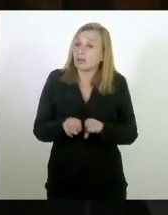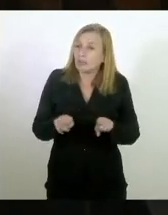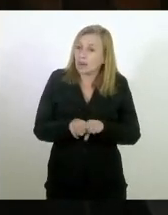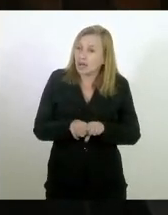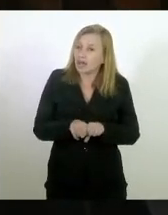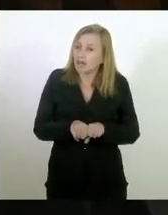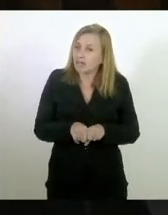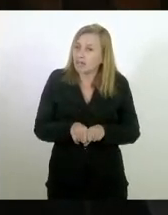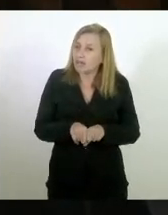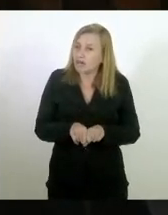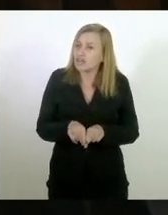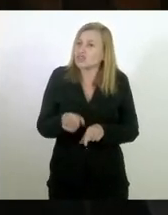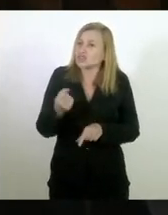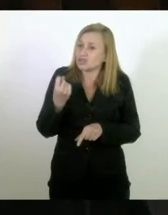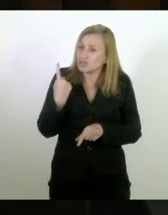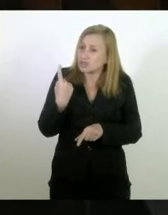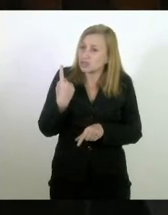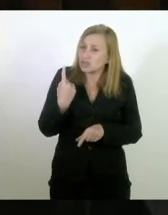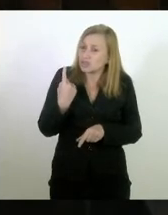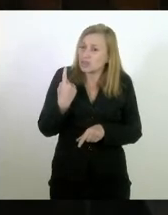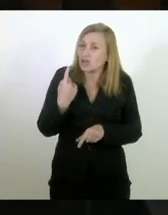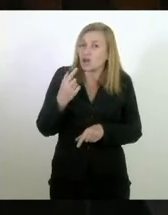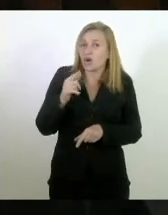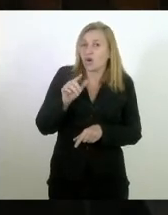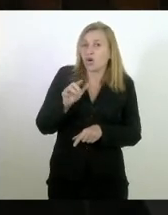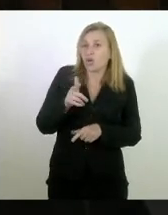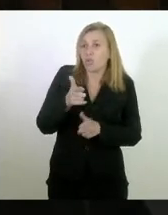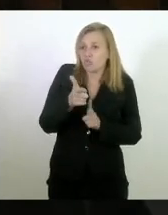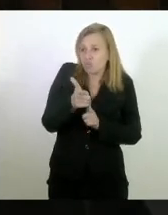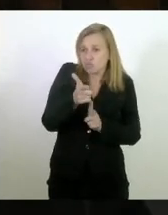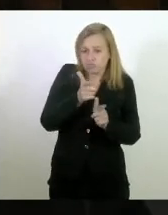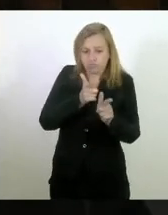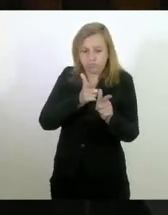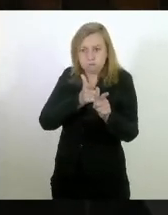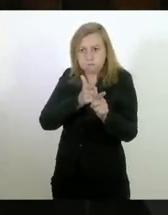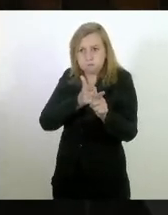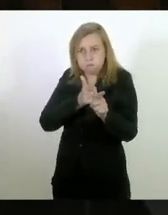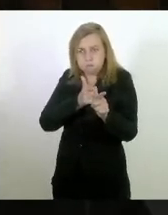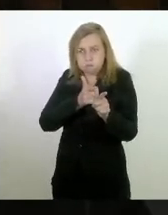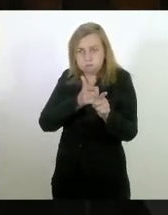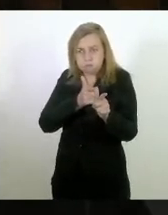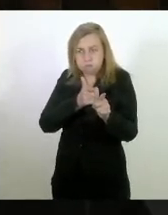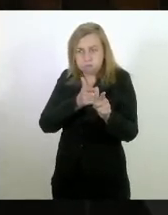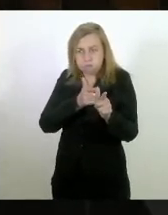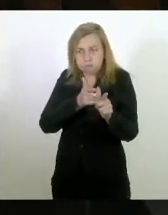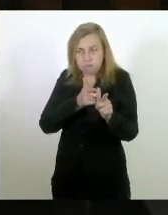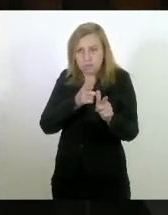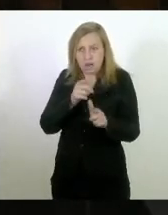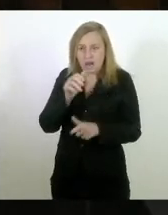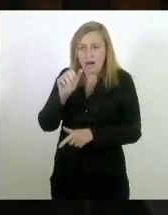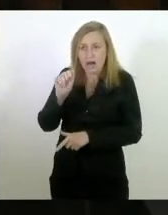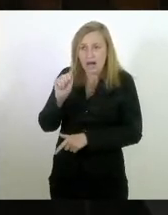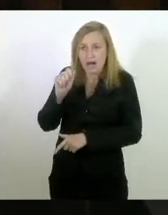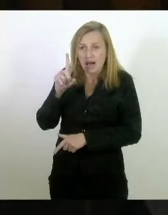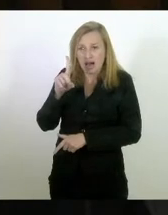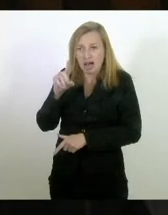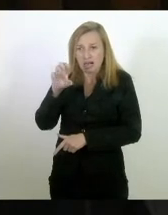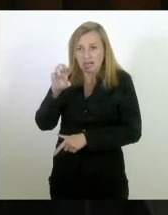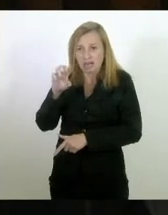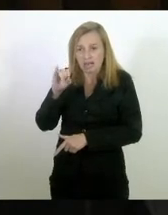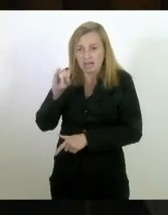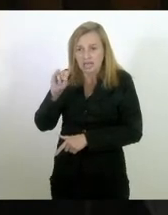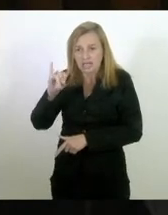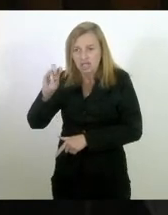de que os fuzis eles têm adesivos onde está